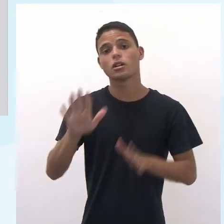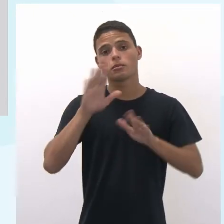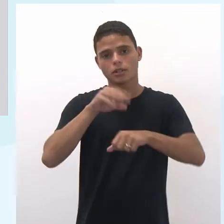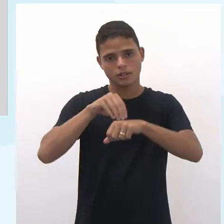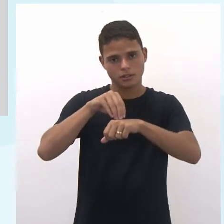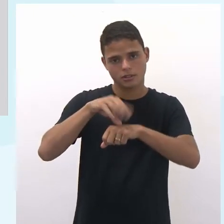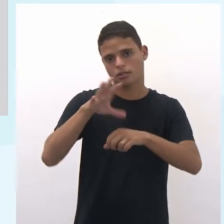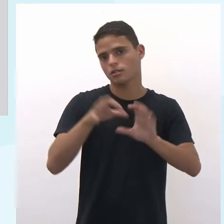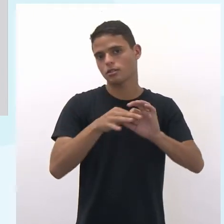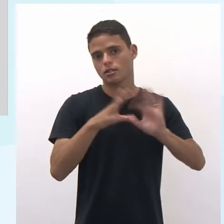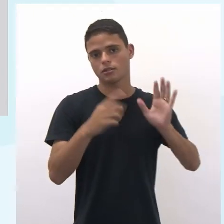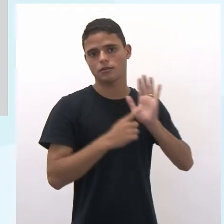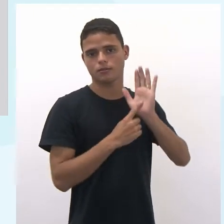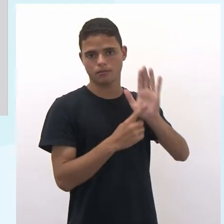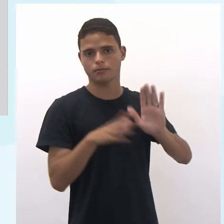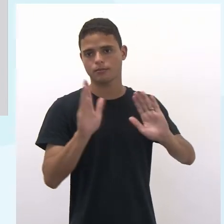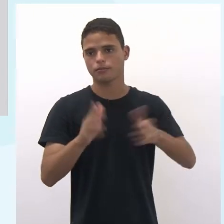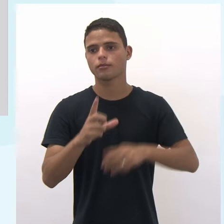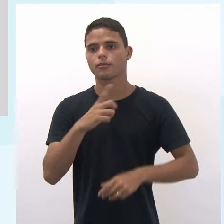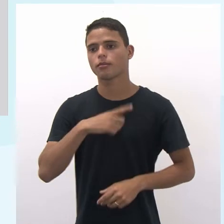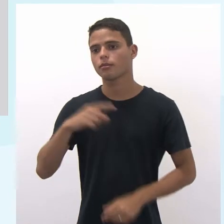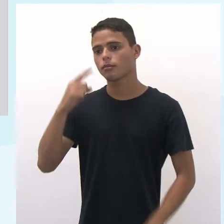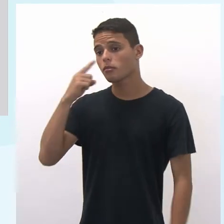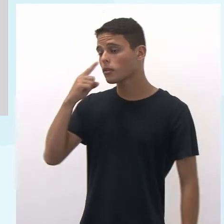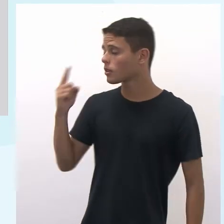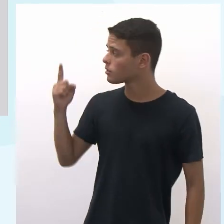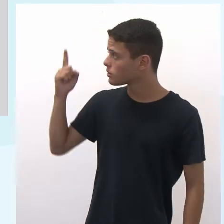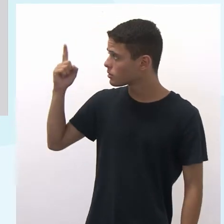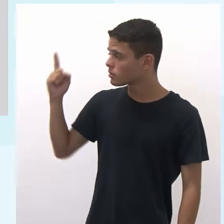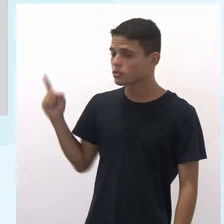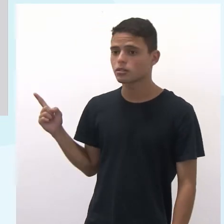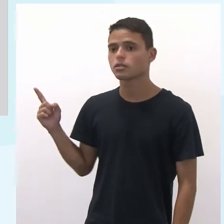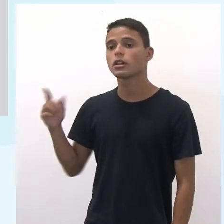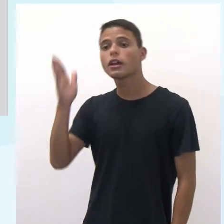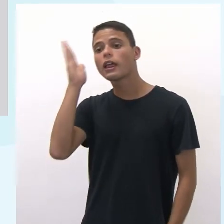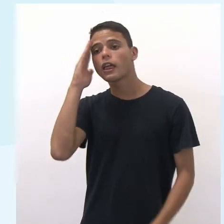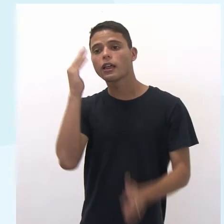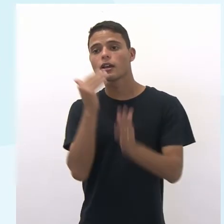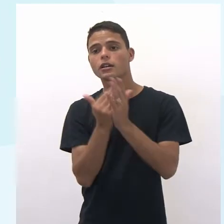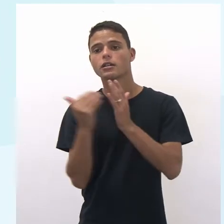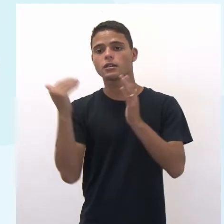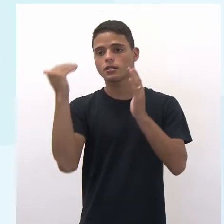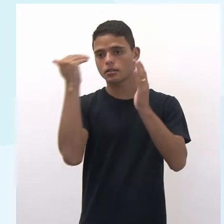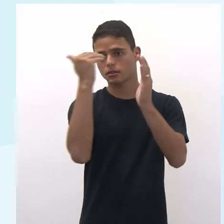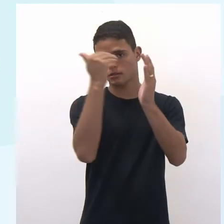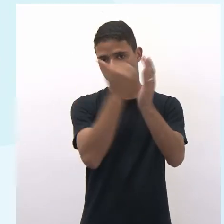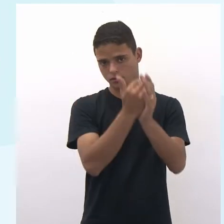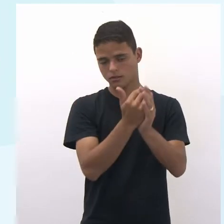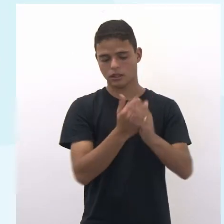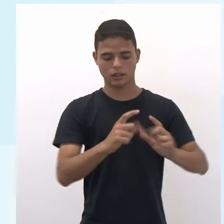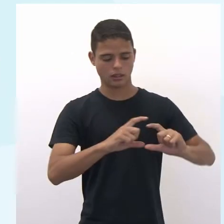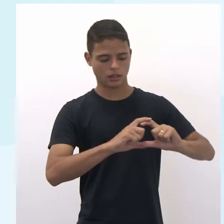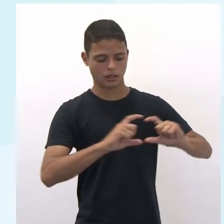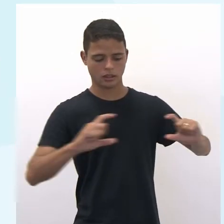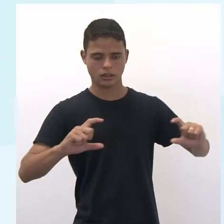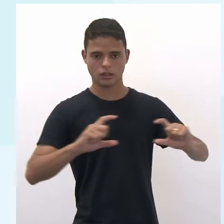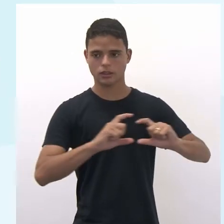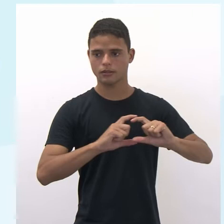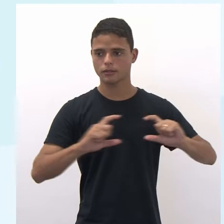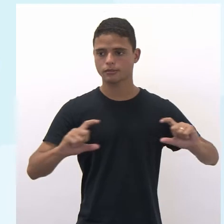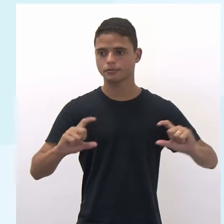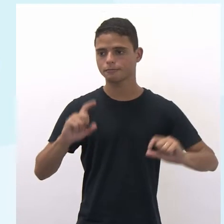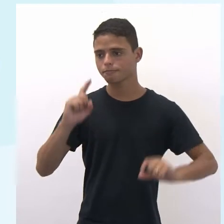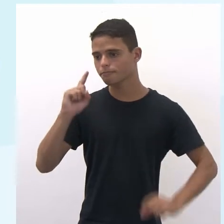lá, tá? Então são dois itens que se chama Saiba Mais e Notas de Rodapé. Vai aparecer para vocês